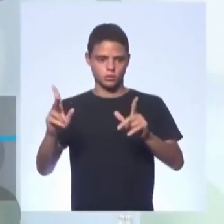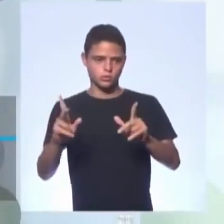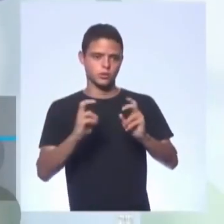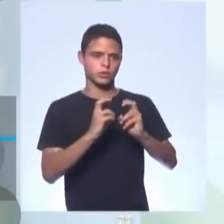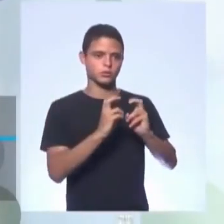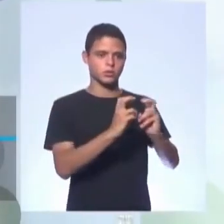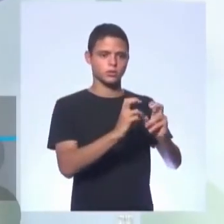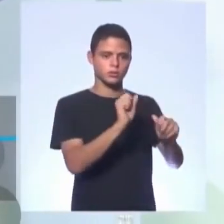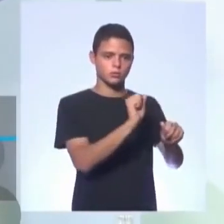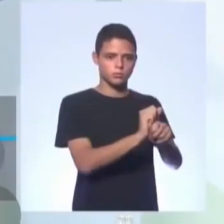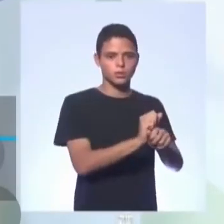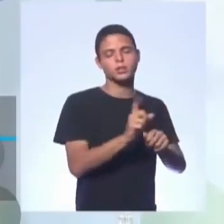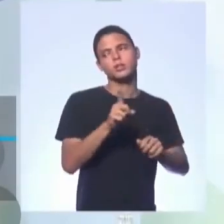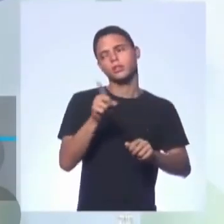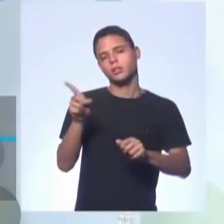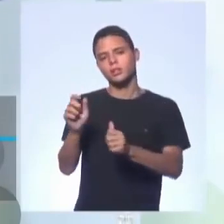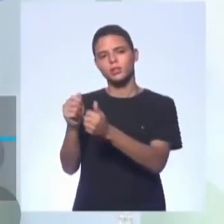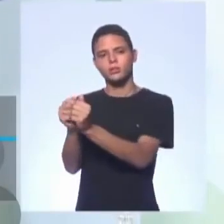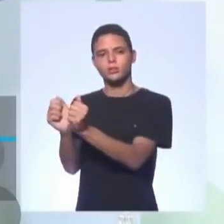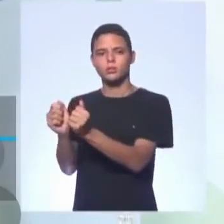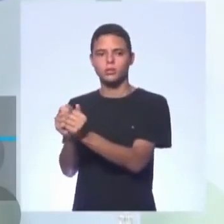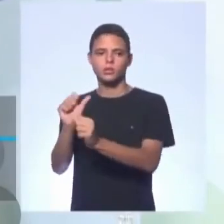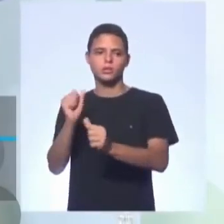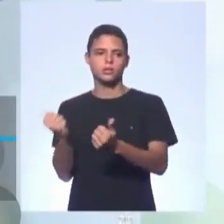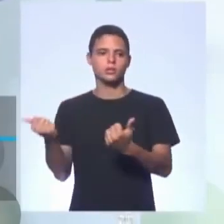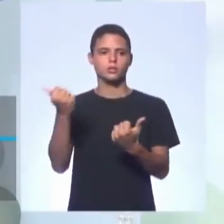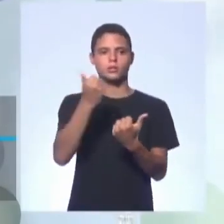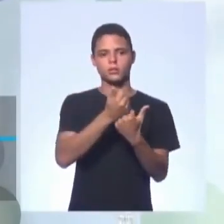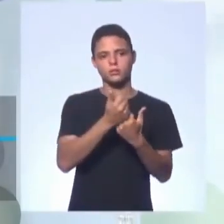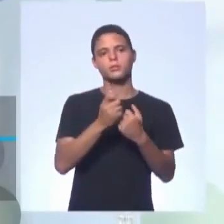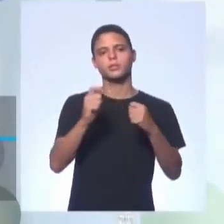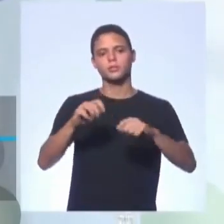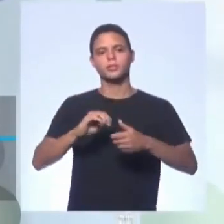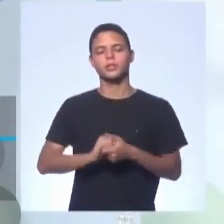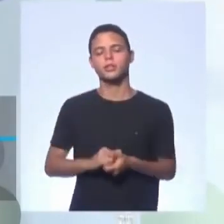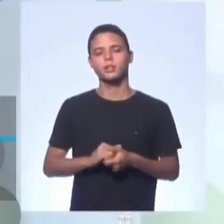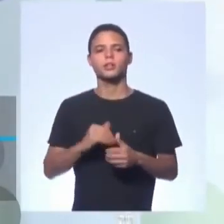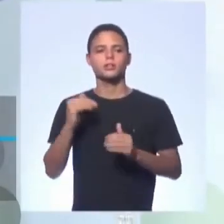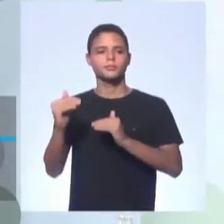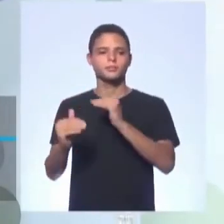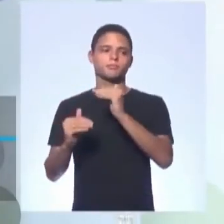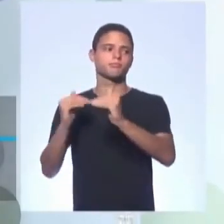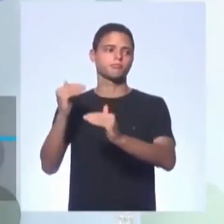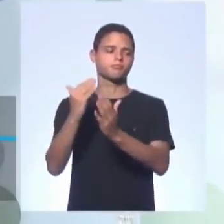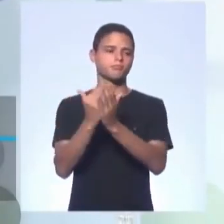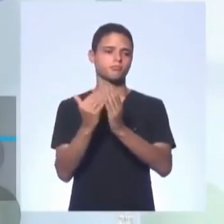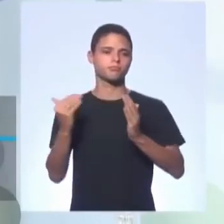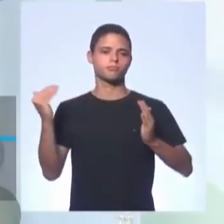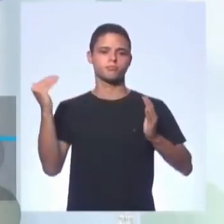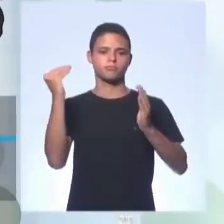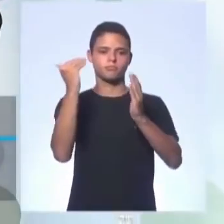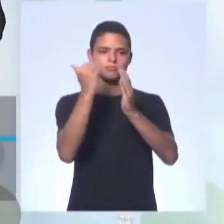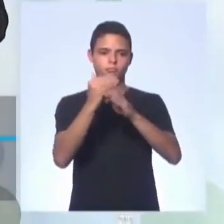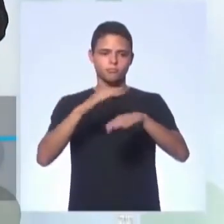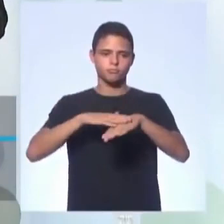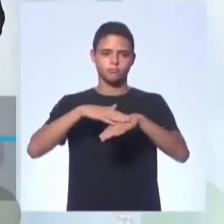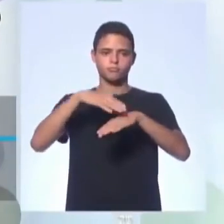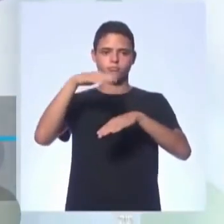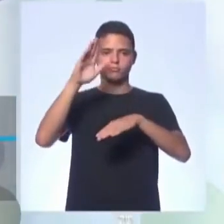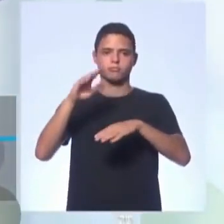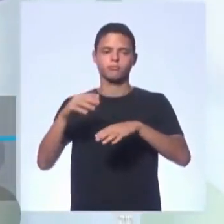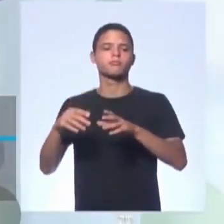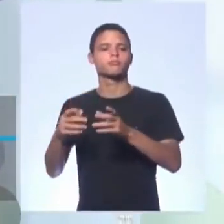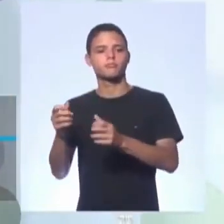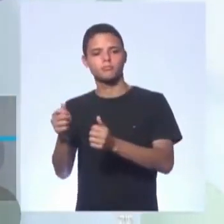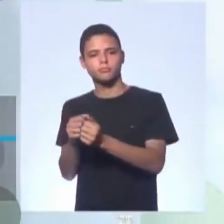um para, o outro pode substituir, né, e cada vez maior, né, a quantidade de estações de metrô, né,